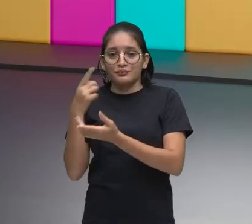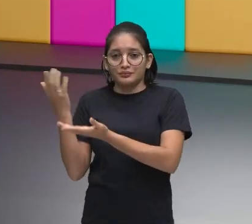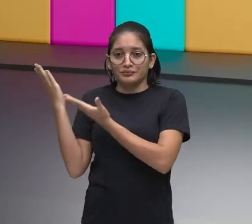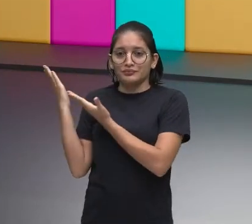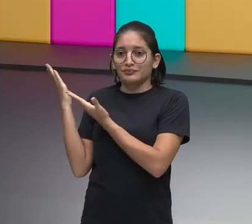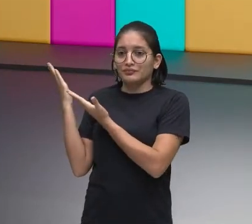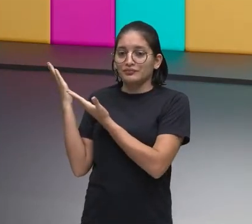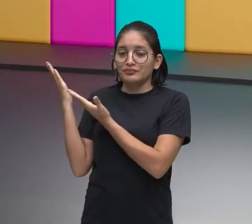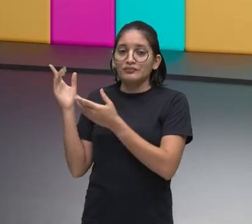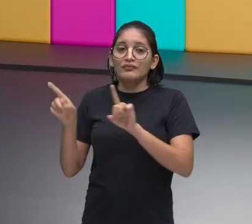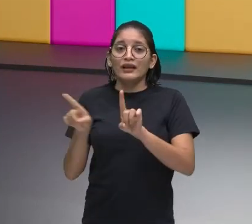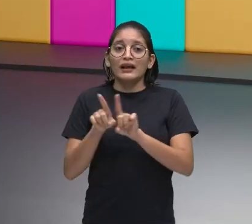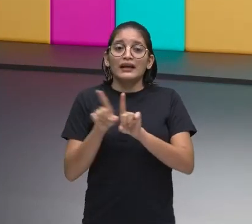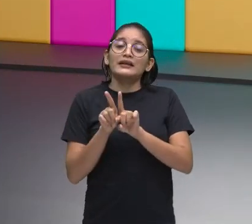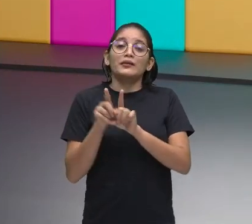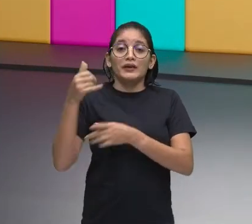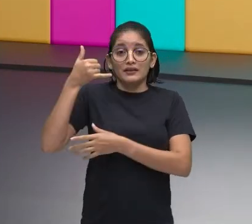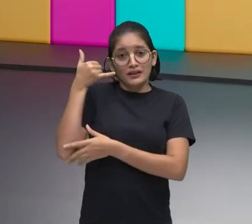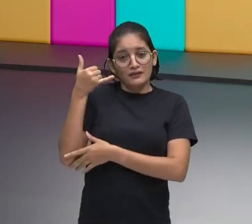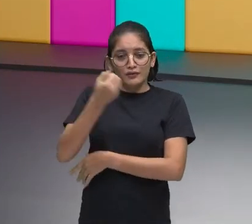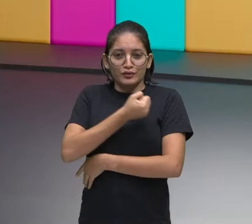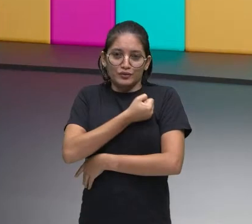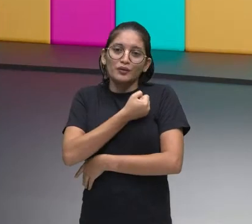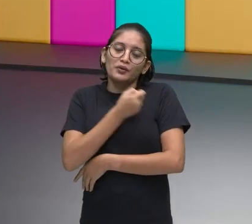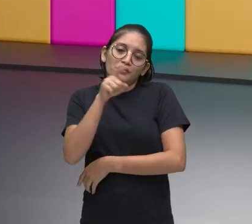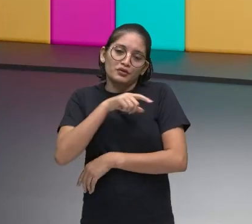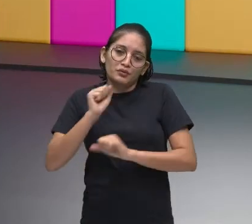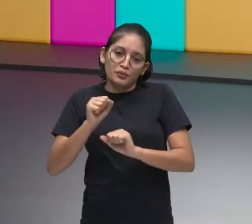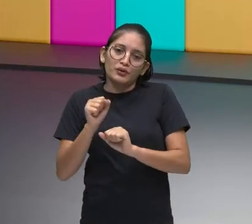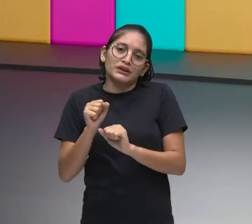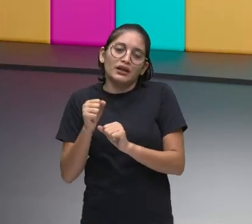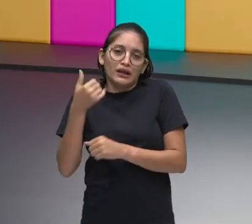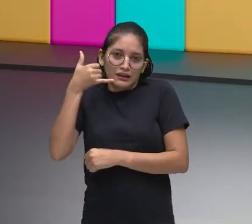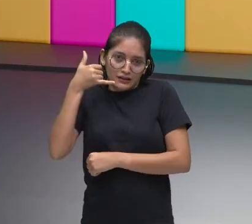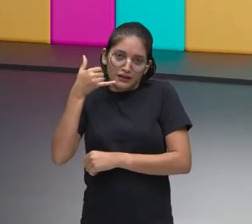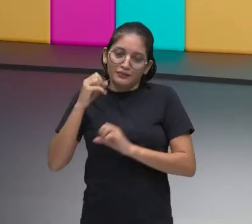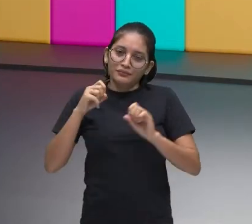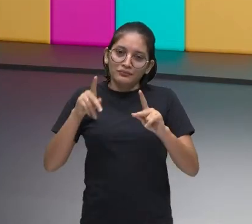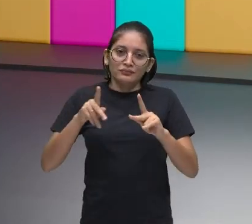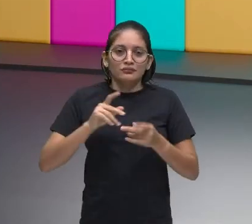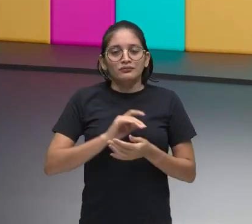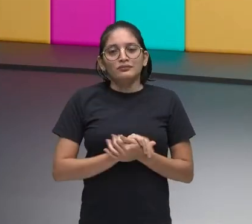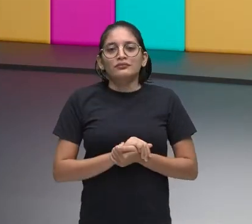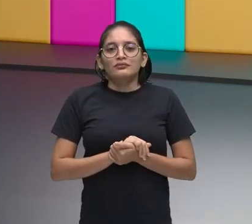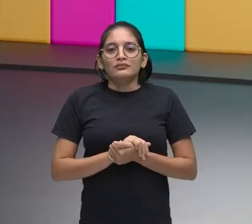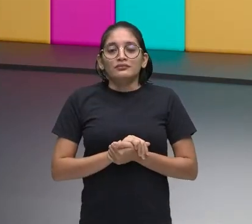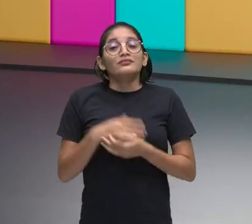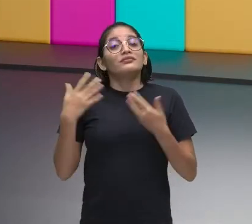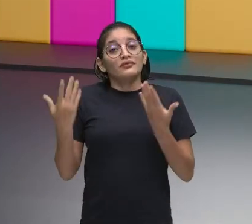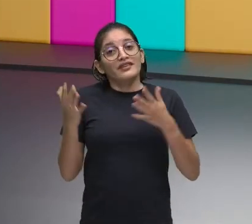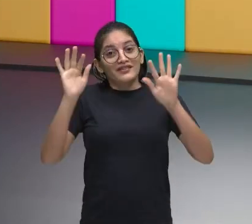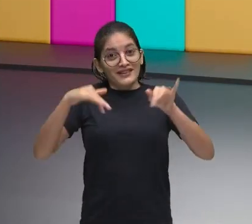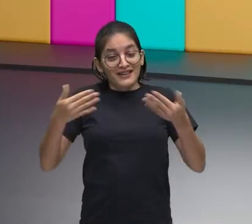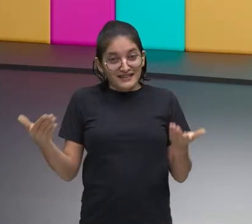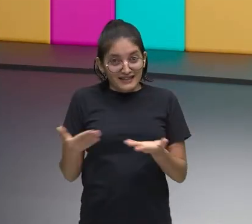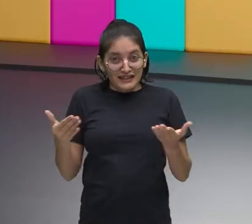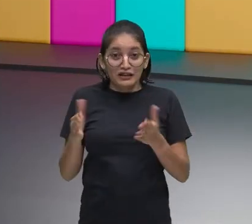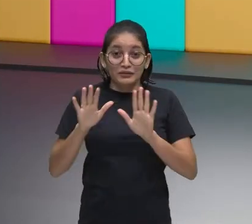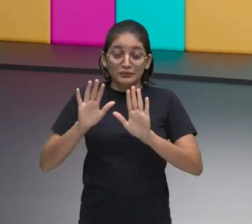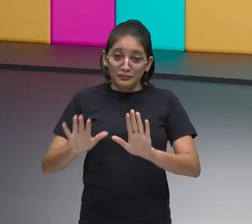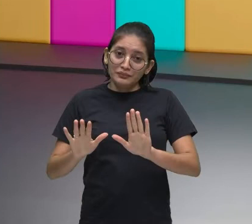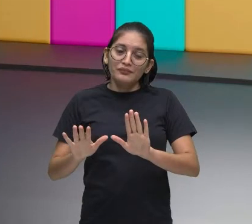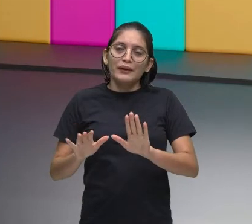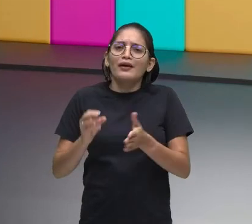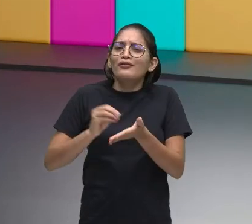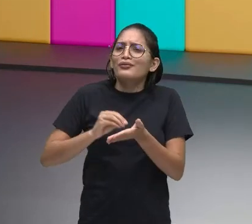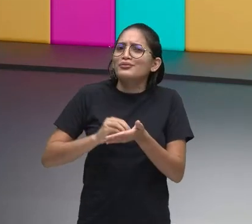psicossocial@seduc.net, tá bom? E o telefone que vocês podem também entrar em contato, ok? E a gente vai ficando por aqui, mas Nagiane, eu acho